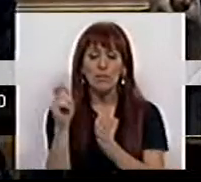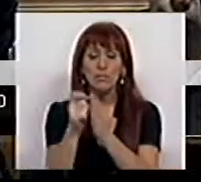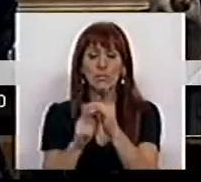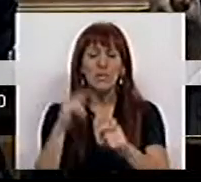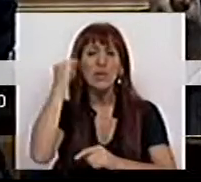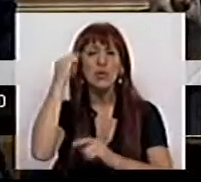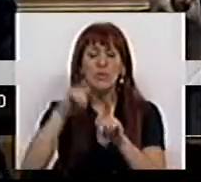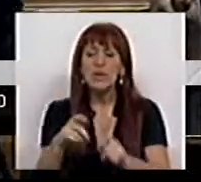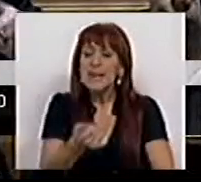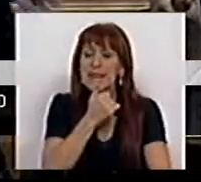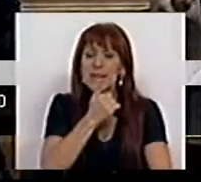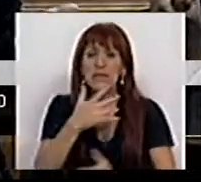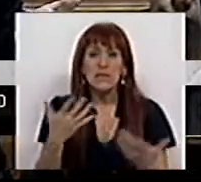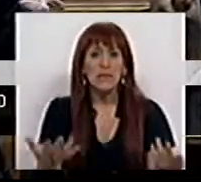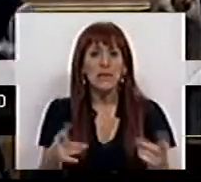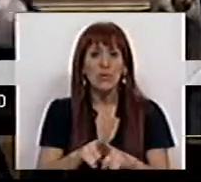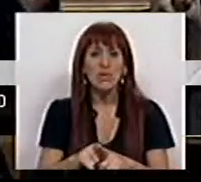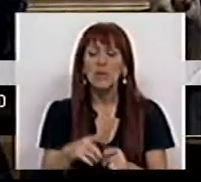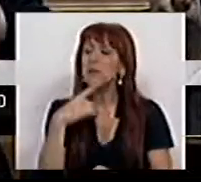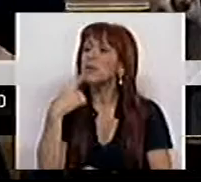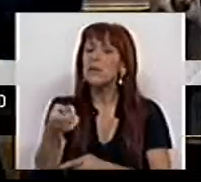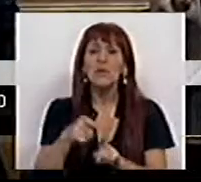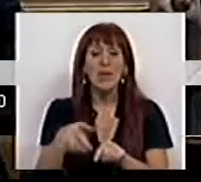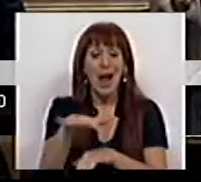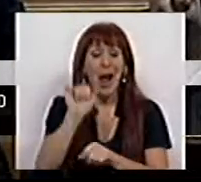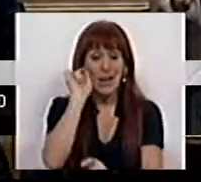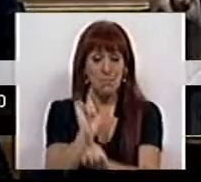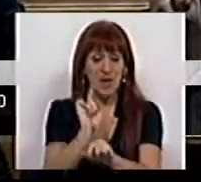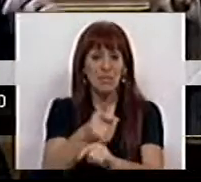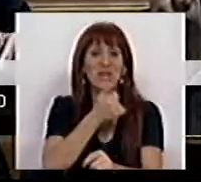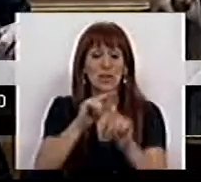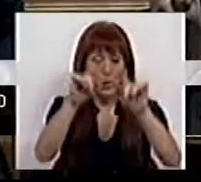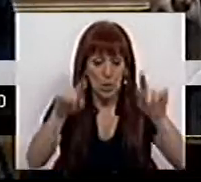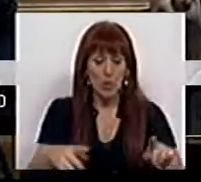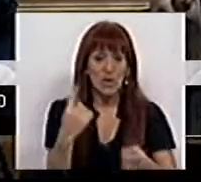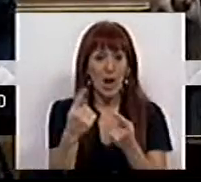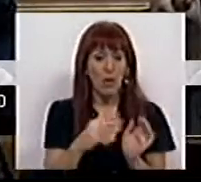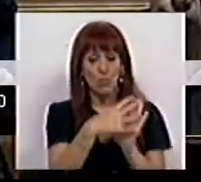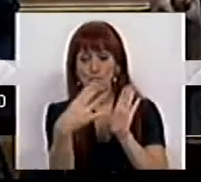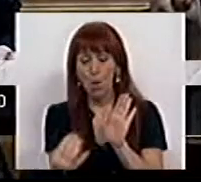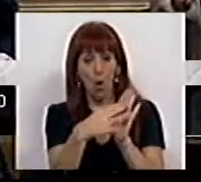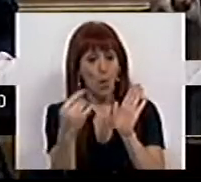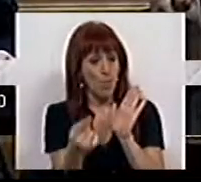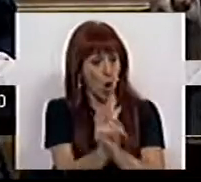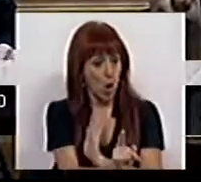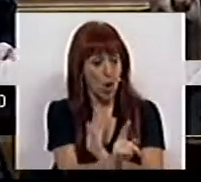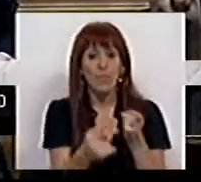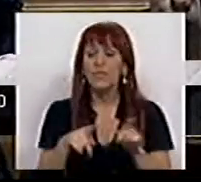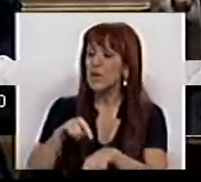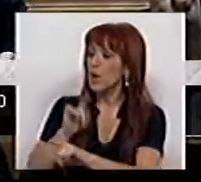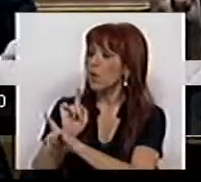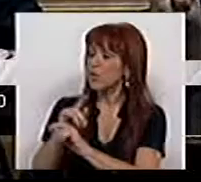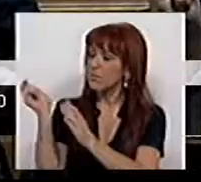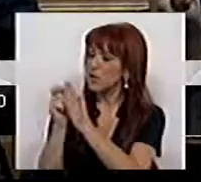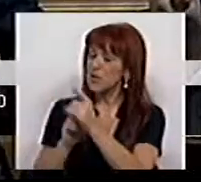registro especial das decisões comunicadas no âmbito desta mesma decisão-quadro, que é alvo de transposição, e ao mesmo tempo do